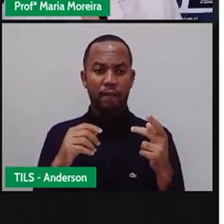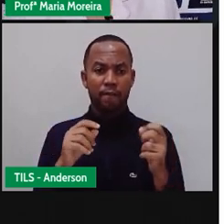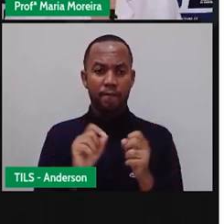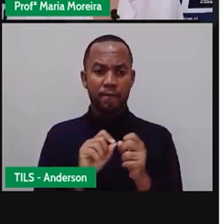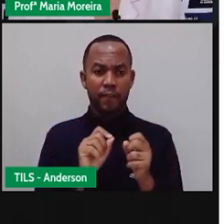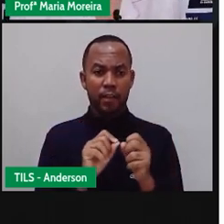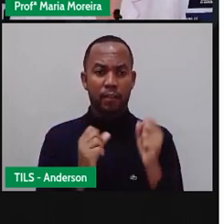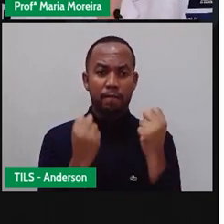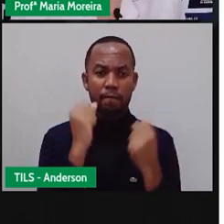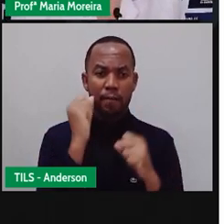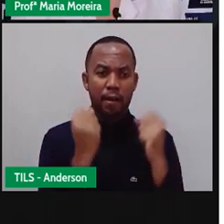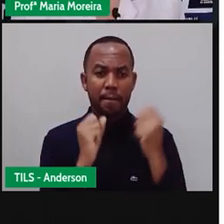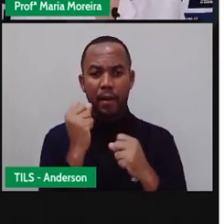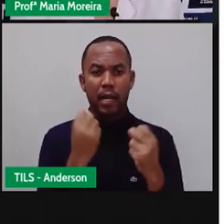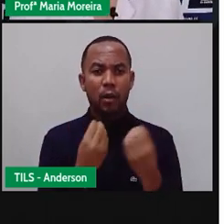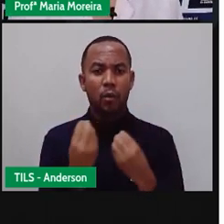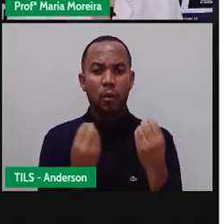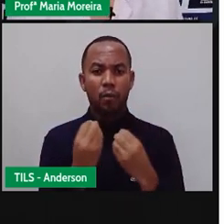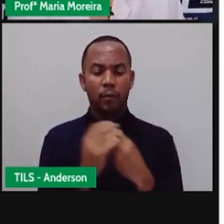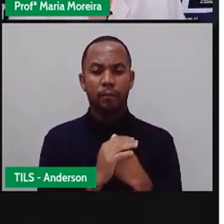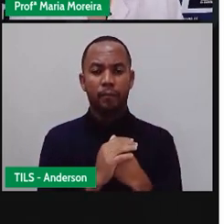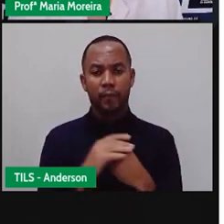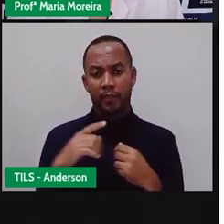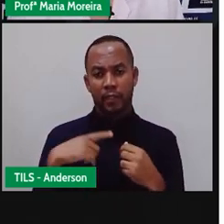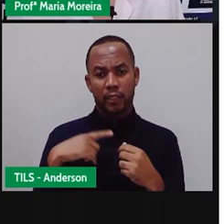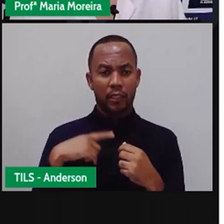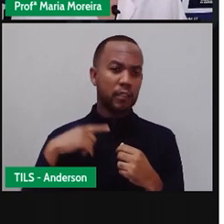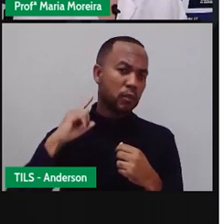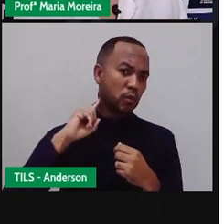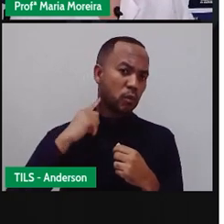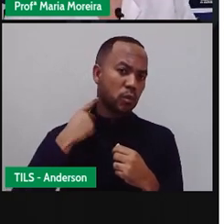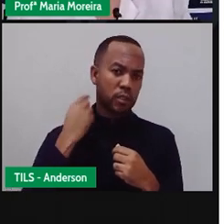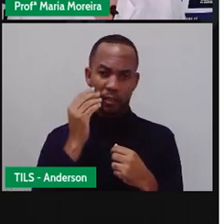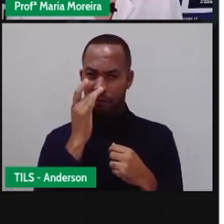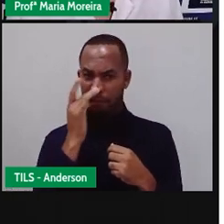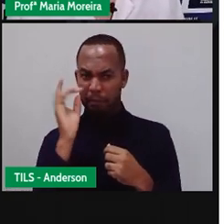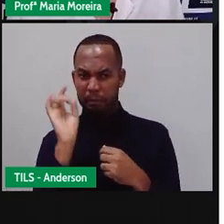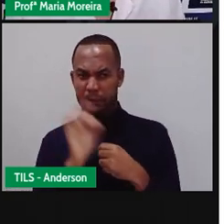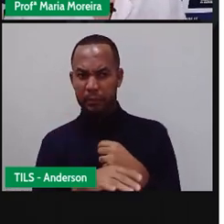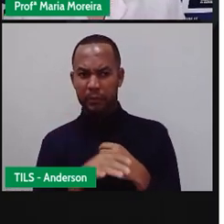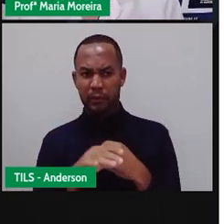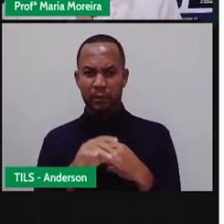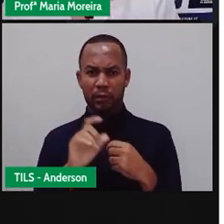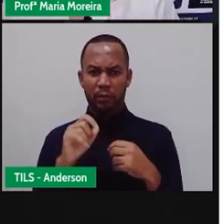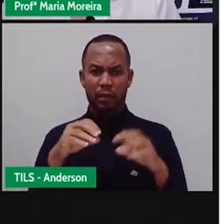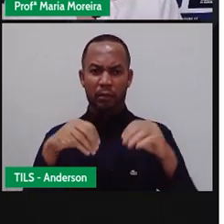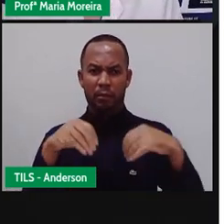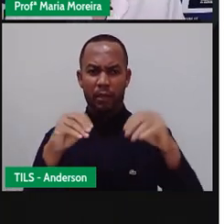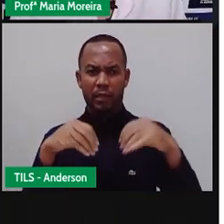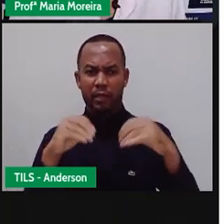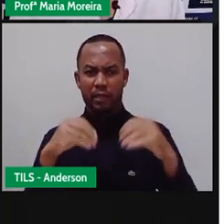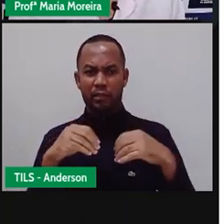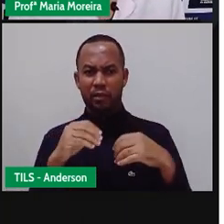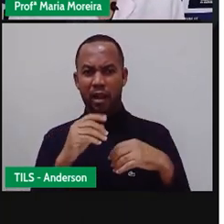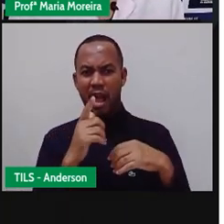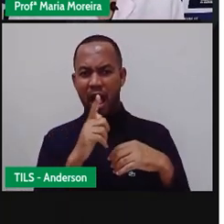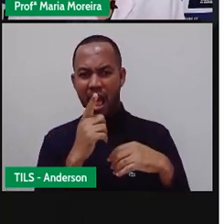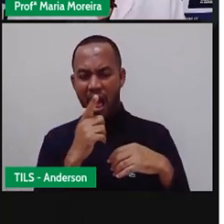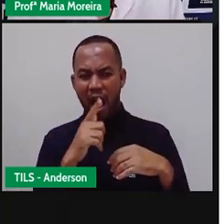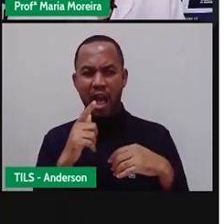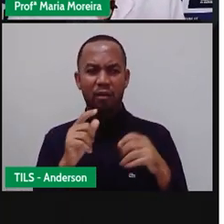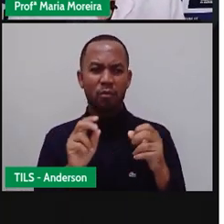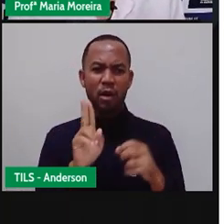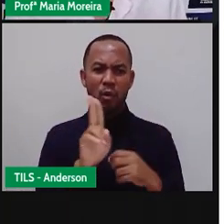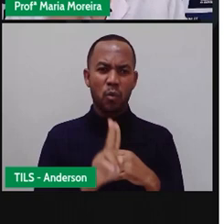para se fabricar um celular né obviamente tem um lixo eu tenho um plástico que sobra tem a água que usa para se